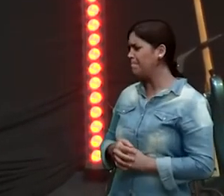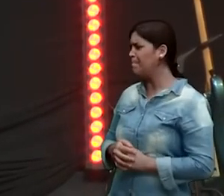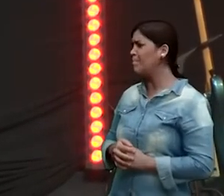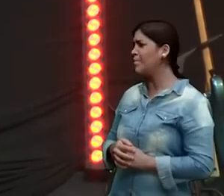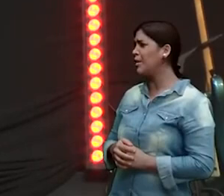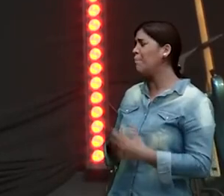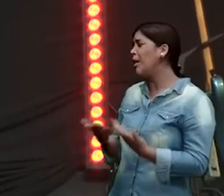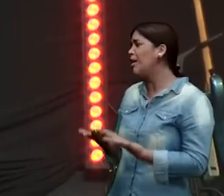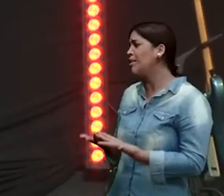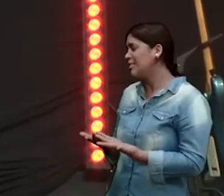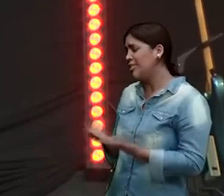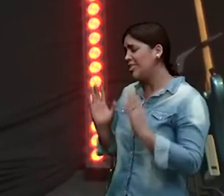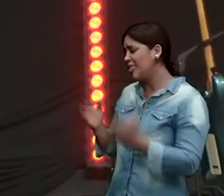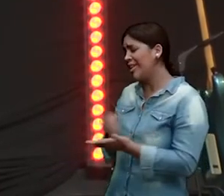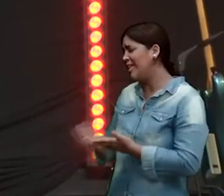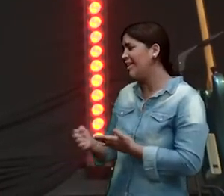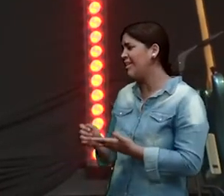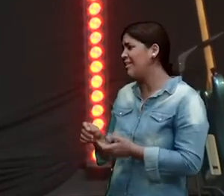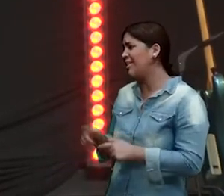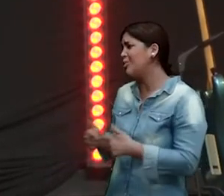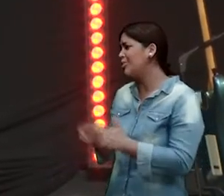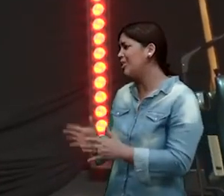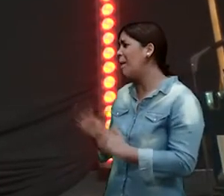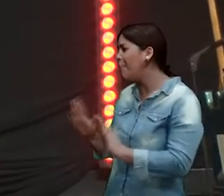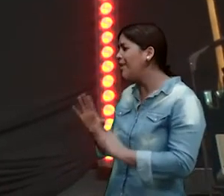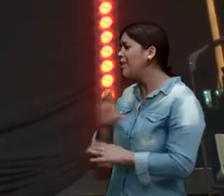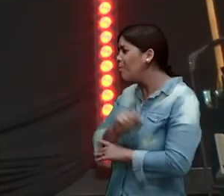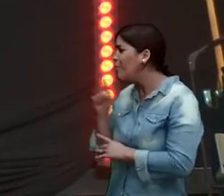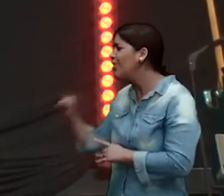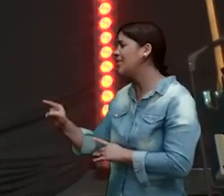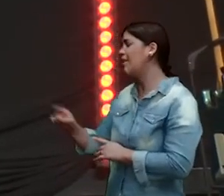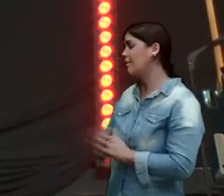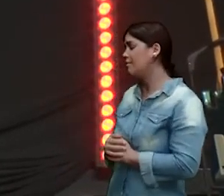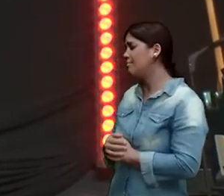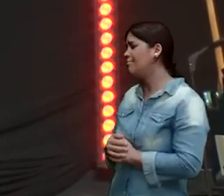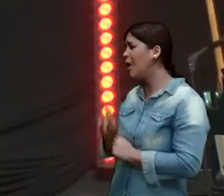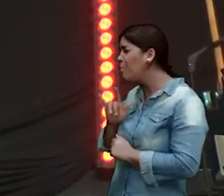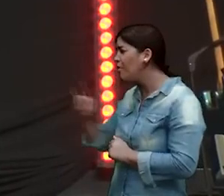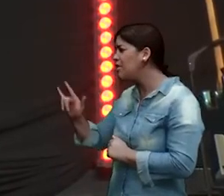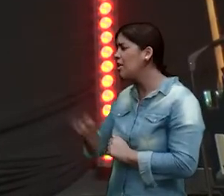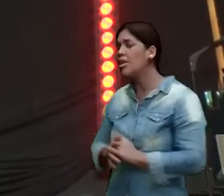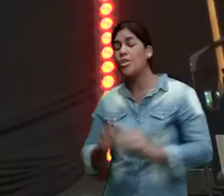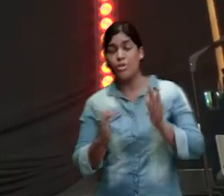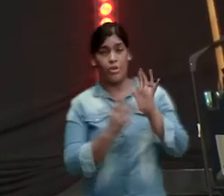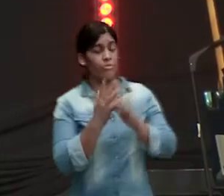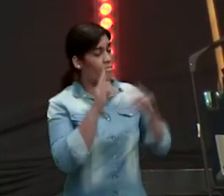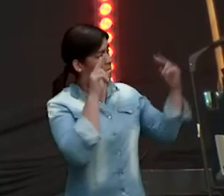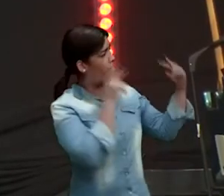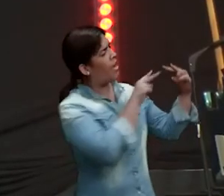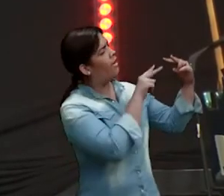o que eu posso fazer o que eu fiz eu fiz mas eu te amo a Jesus olha no olho dele Fala Ei